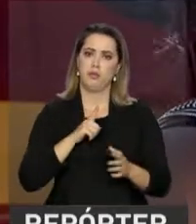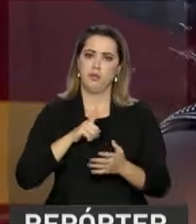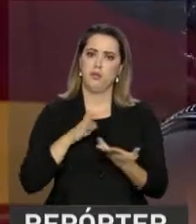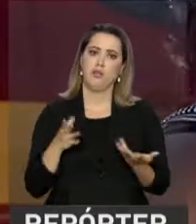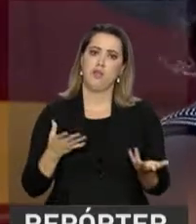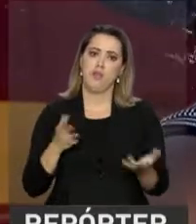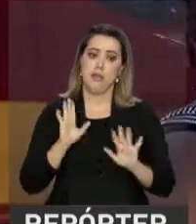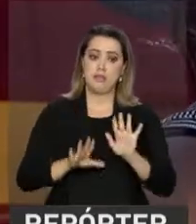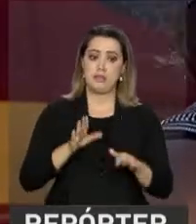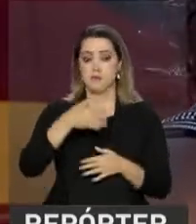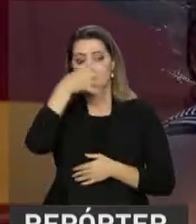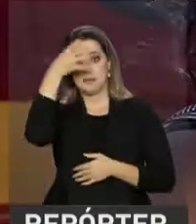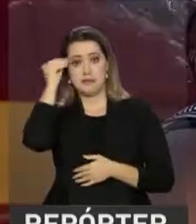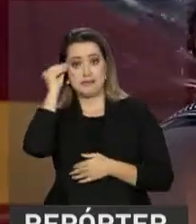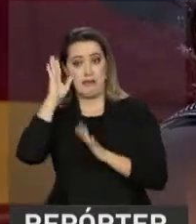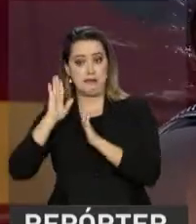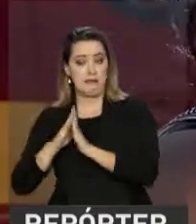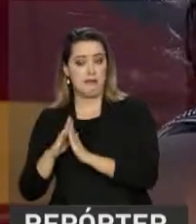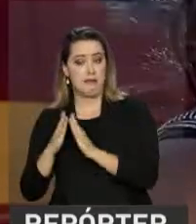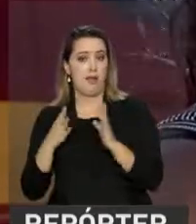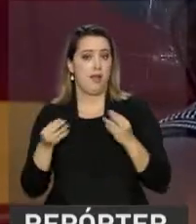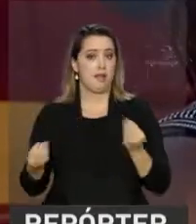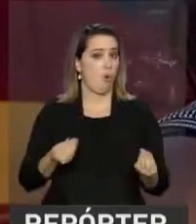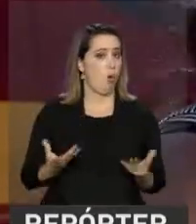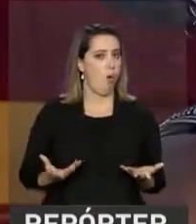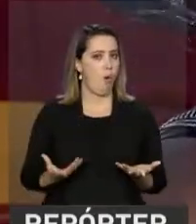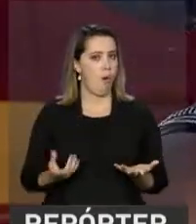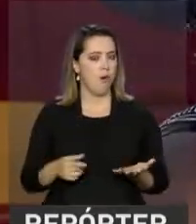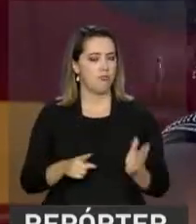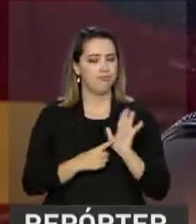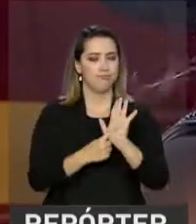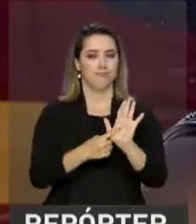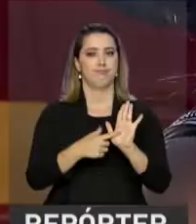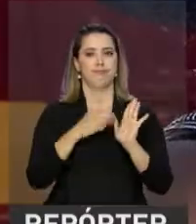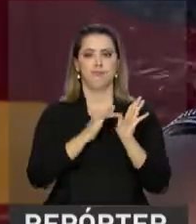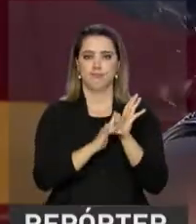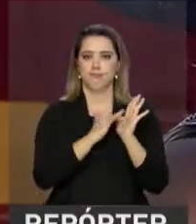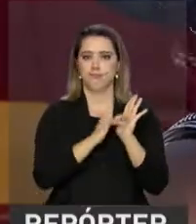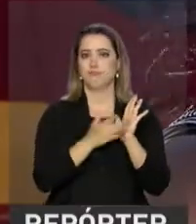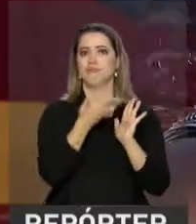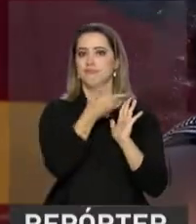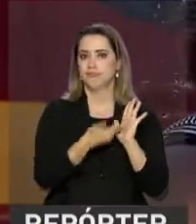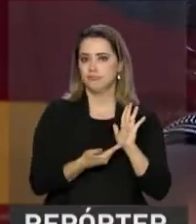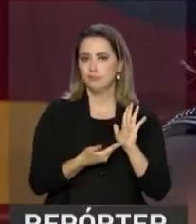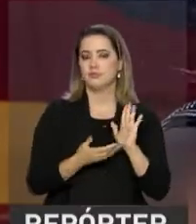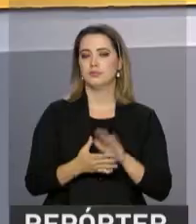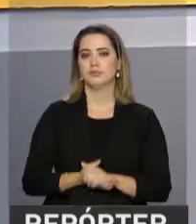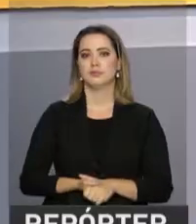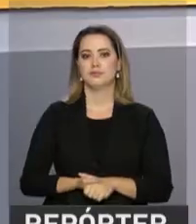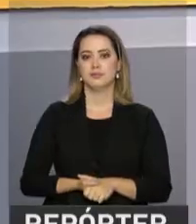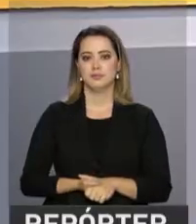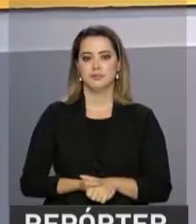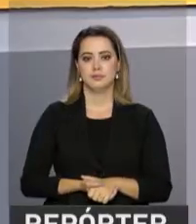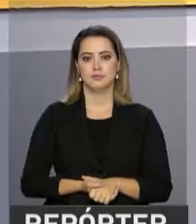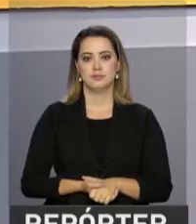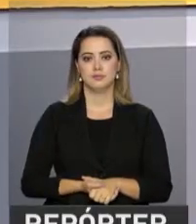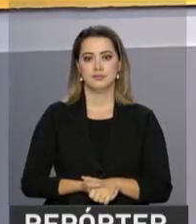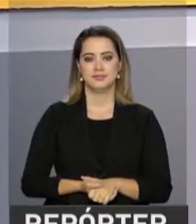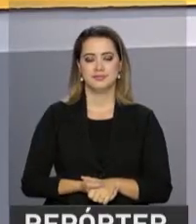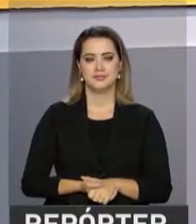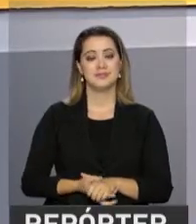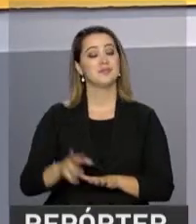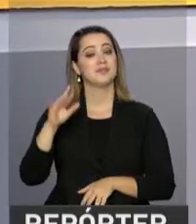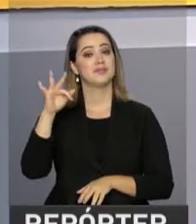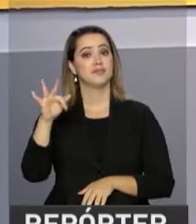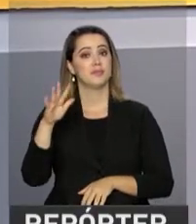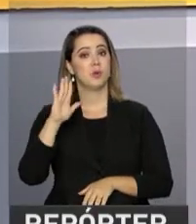né às vezes você esquece a sua habilitação entram que está no seu smartphone a receita federal